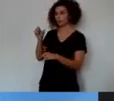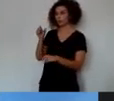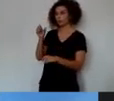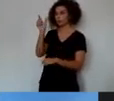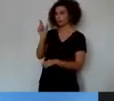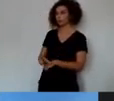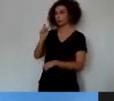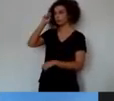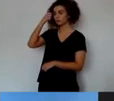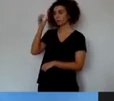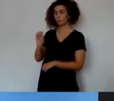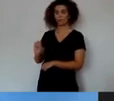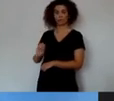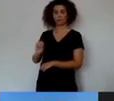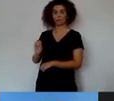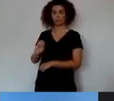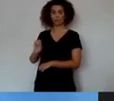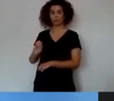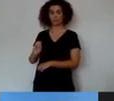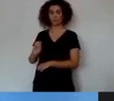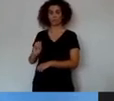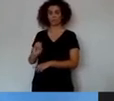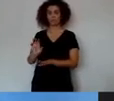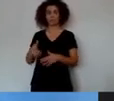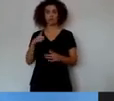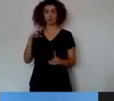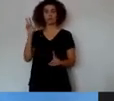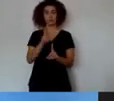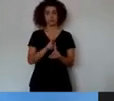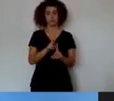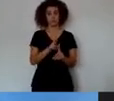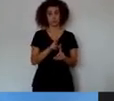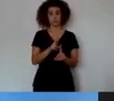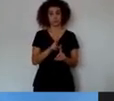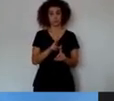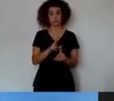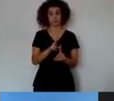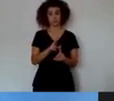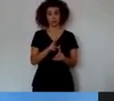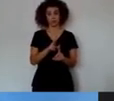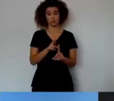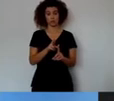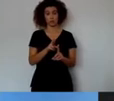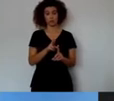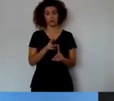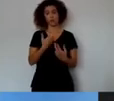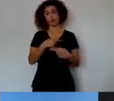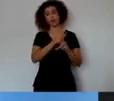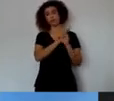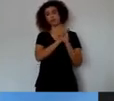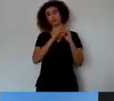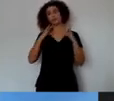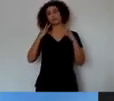Então, para que, né, pessoas brancas sejam extremamente representadas, ocupem esses cargos e tal, tem pessoas sendo excluídas. E isso é responsabilidade de todos